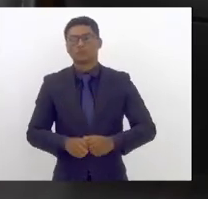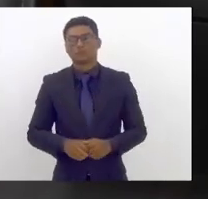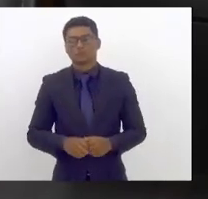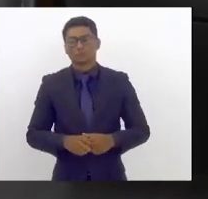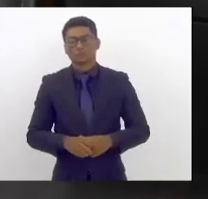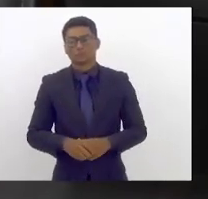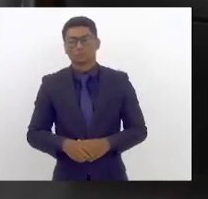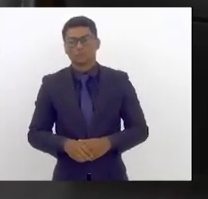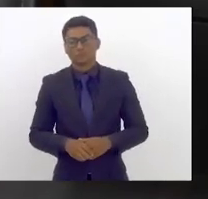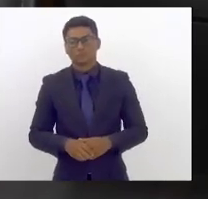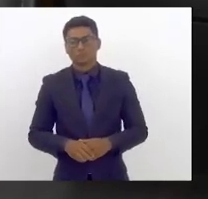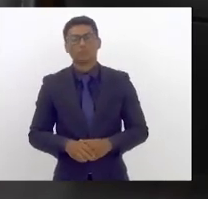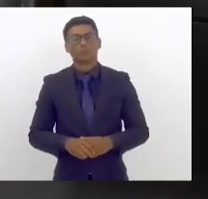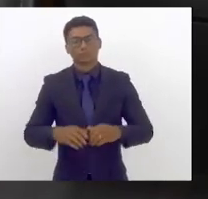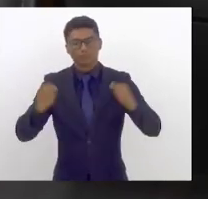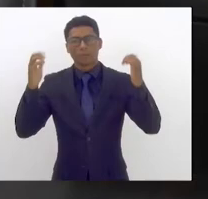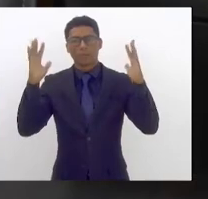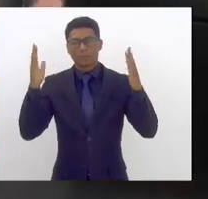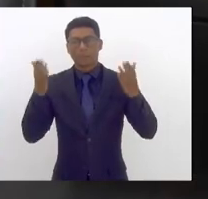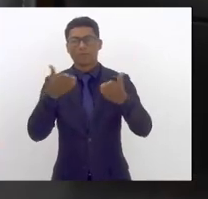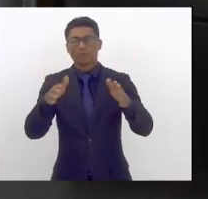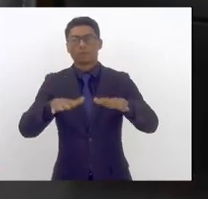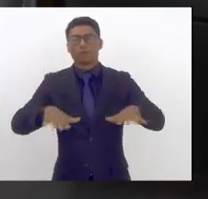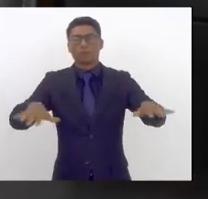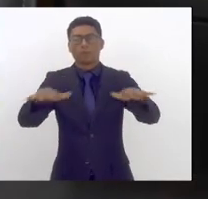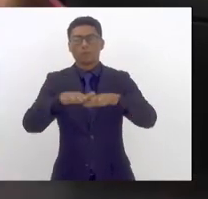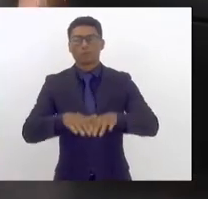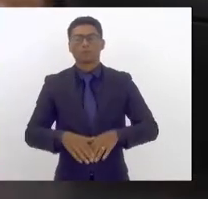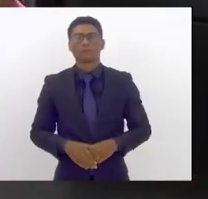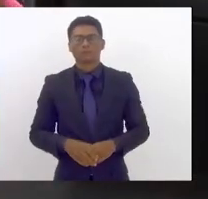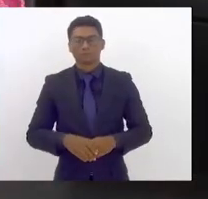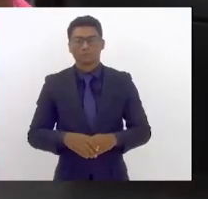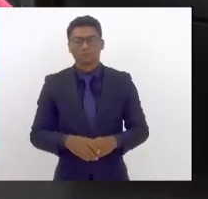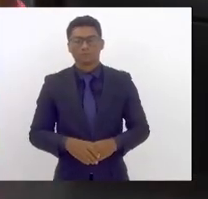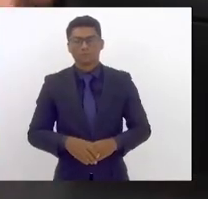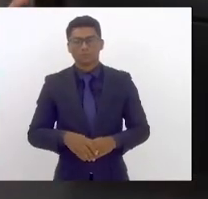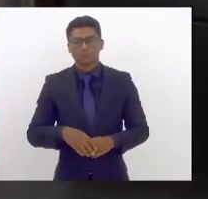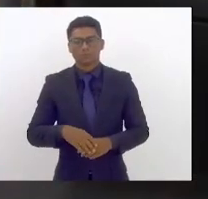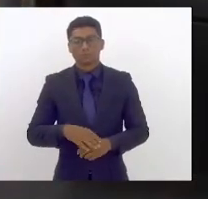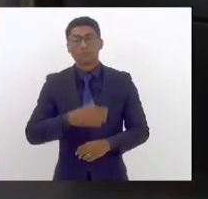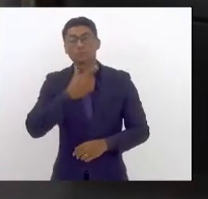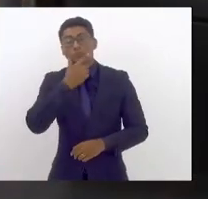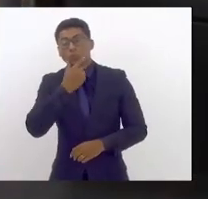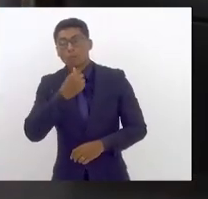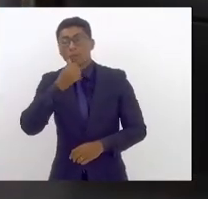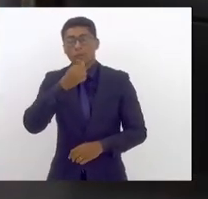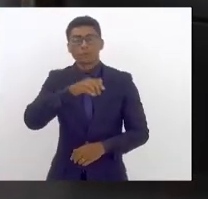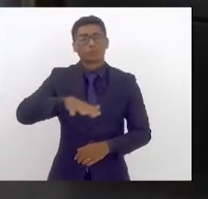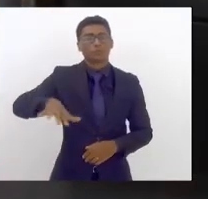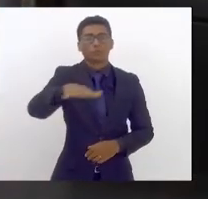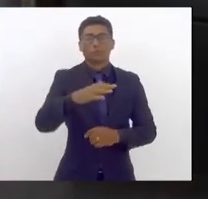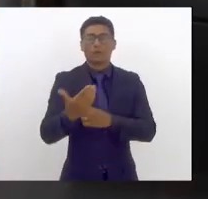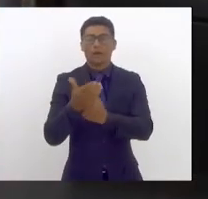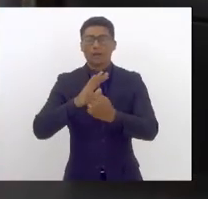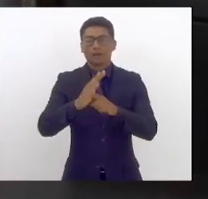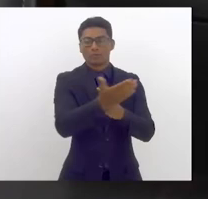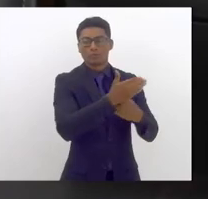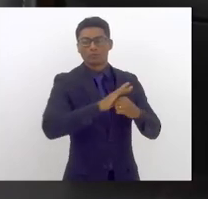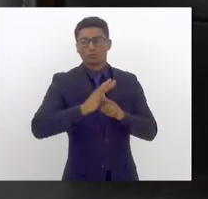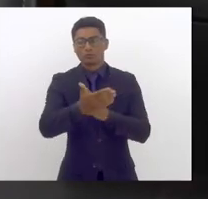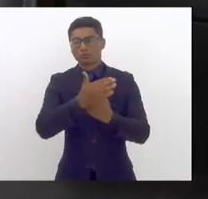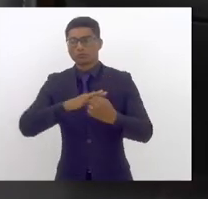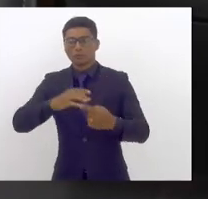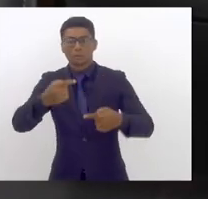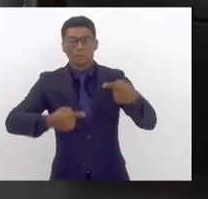é parabéns a todas que estão aqui a todas que nos a todas e todos que nos ajuda a construir essa política de